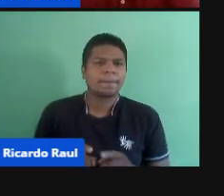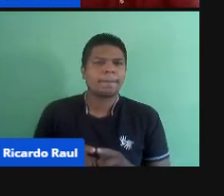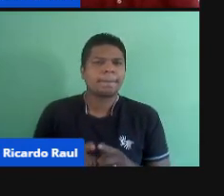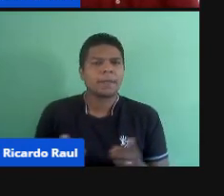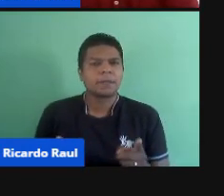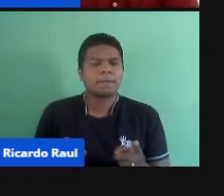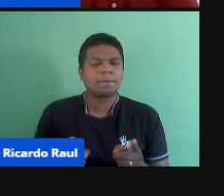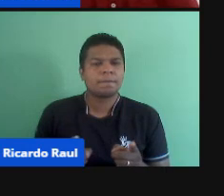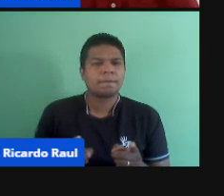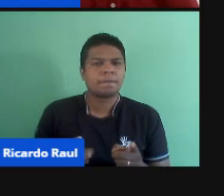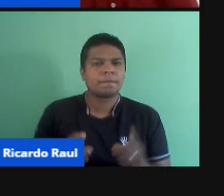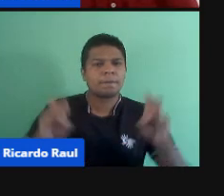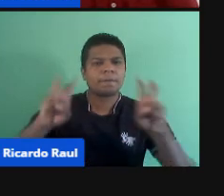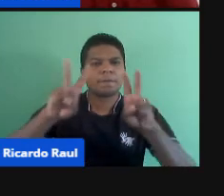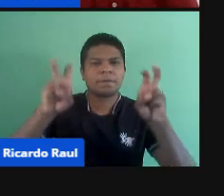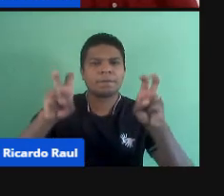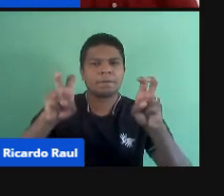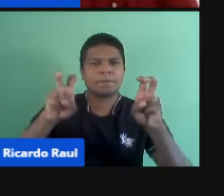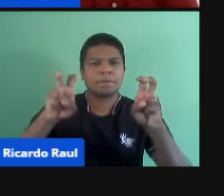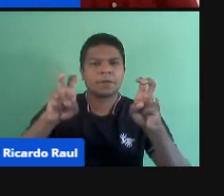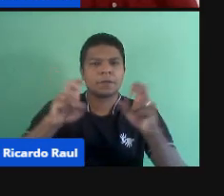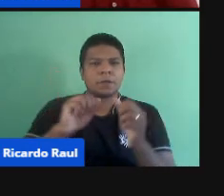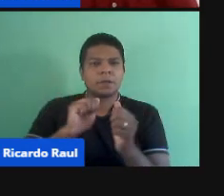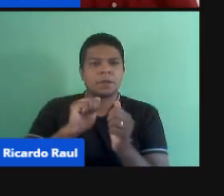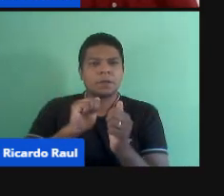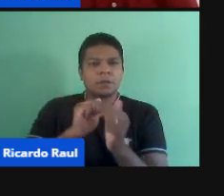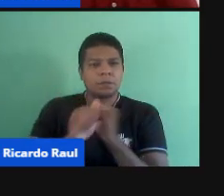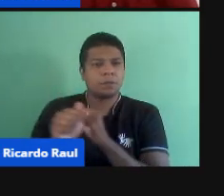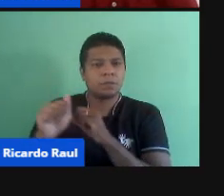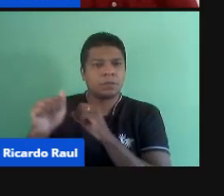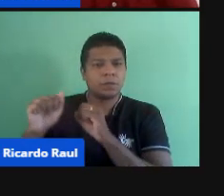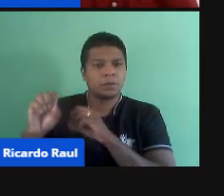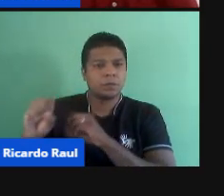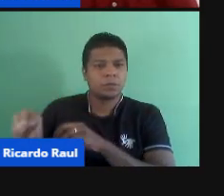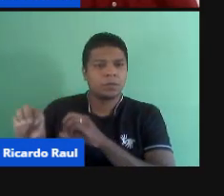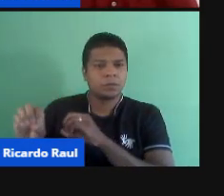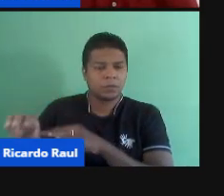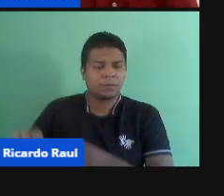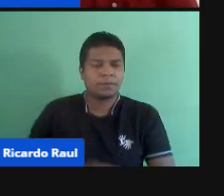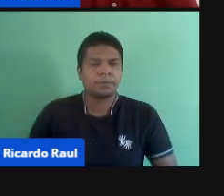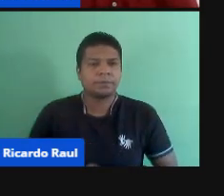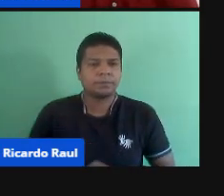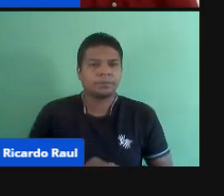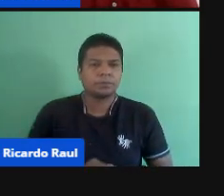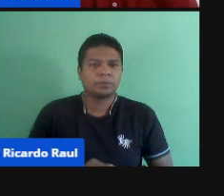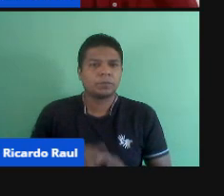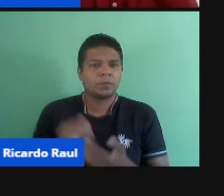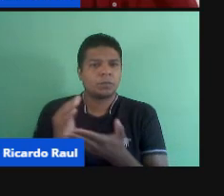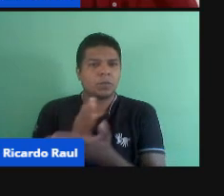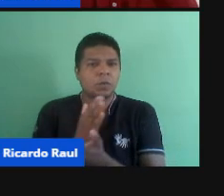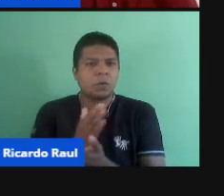escolar. E desporto escolar a gente fala para alguns